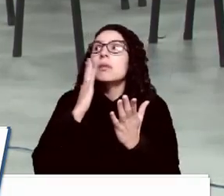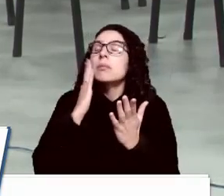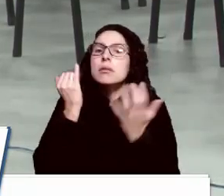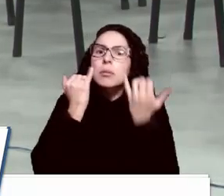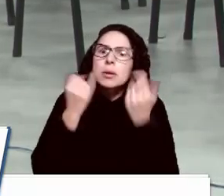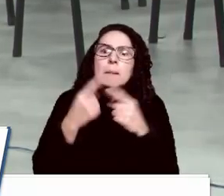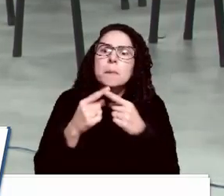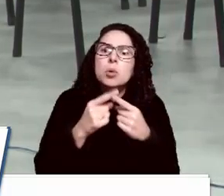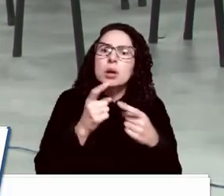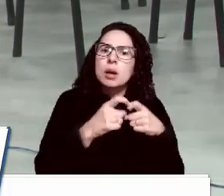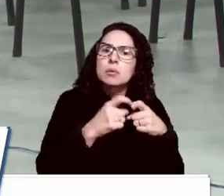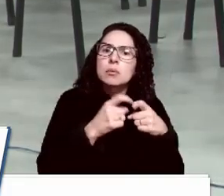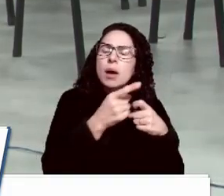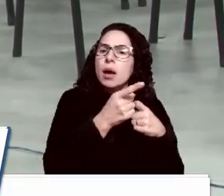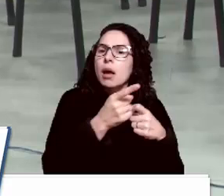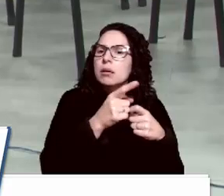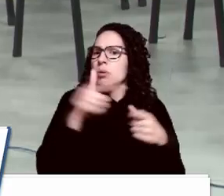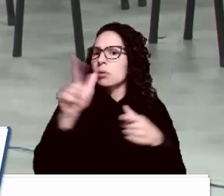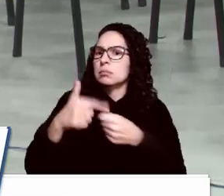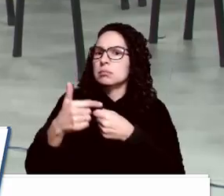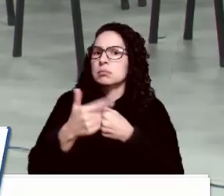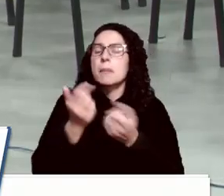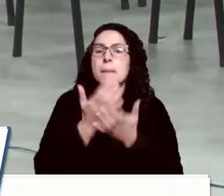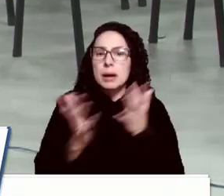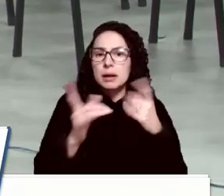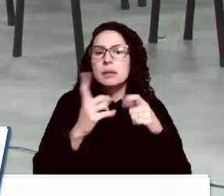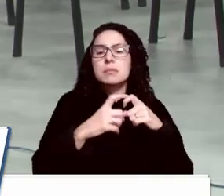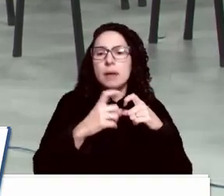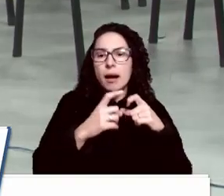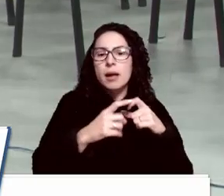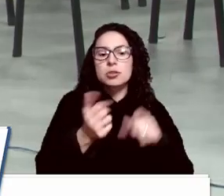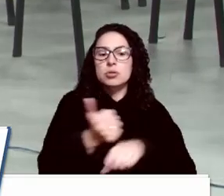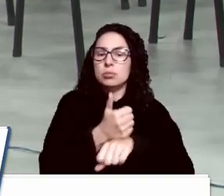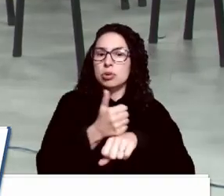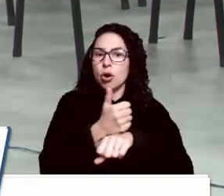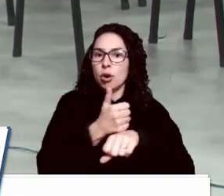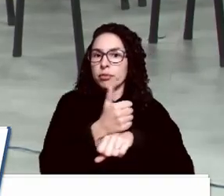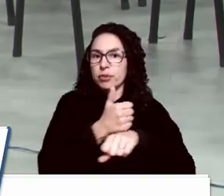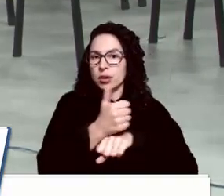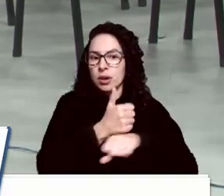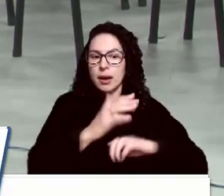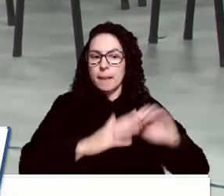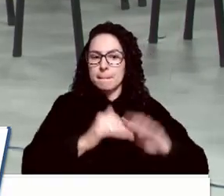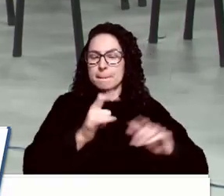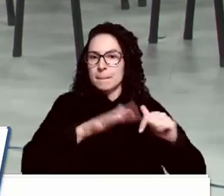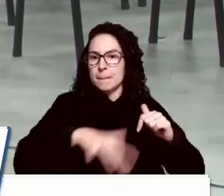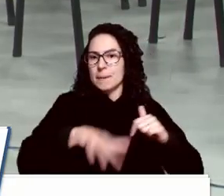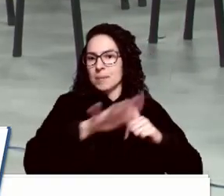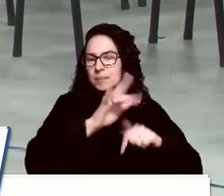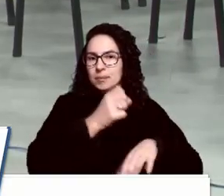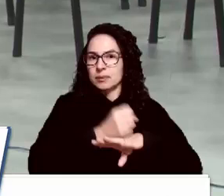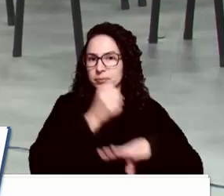está perdendo cérebros. A gente está perdendo médicos, especialistas, competentes, aqui na cidade de Franca, porque eles